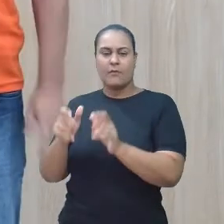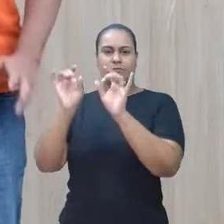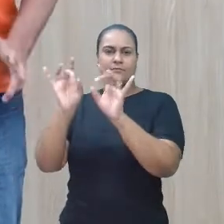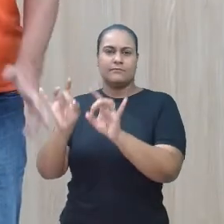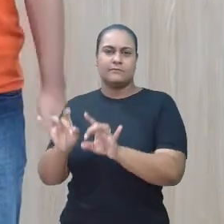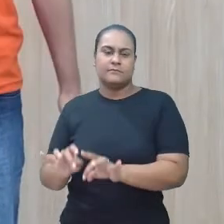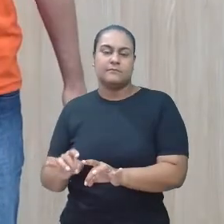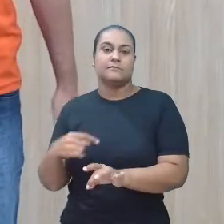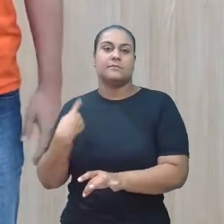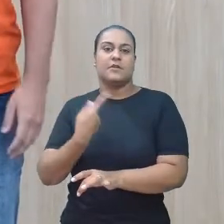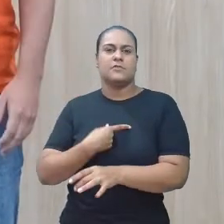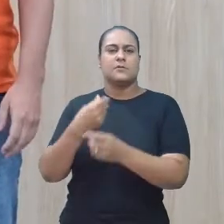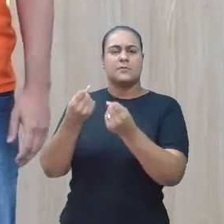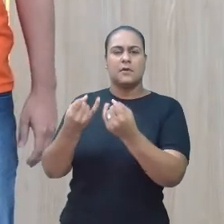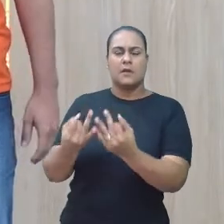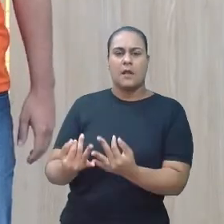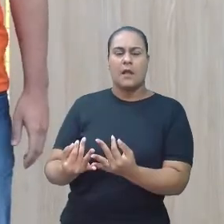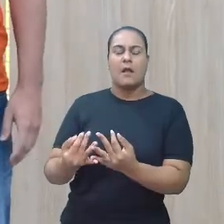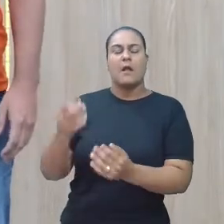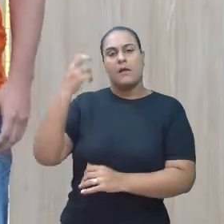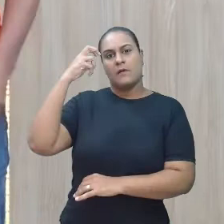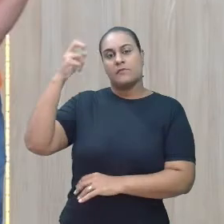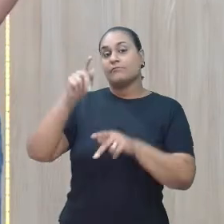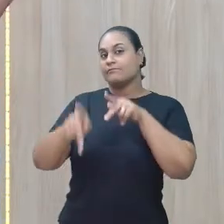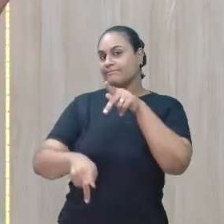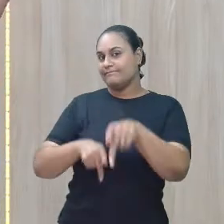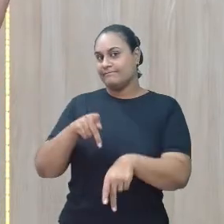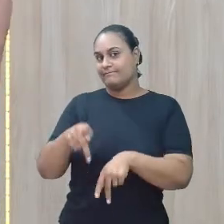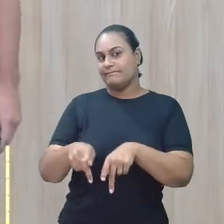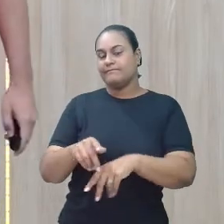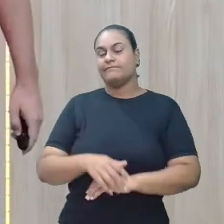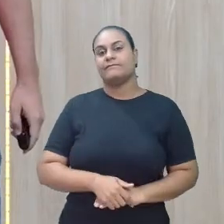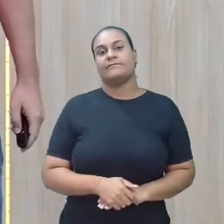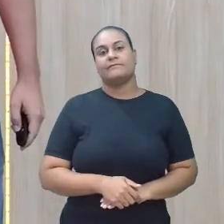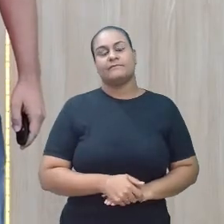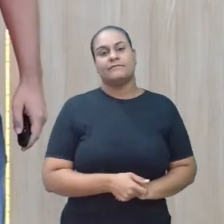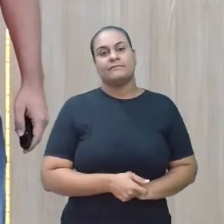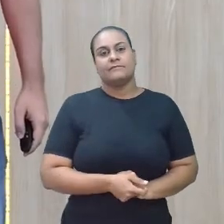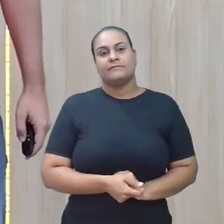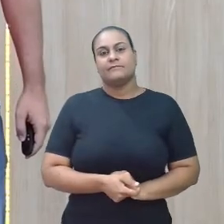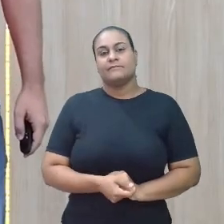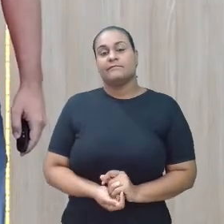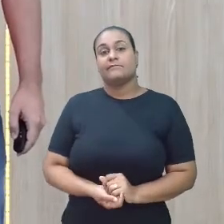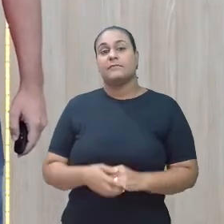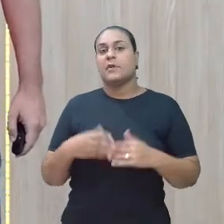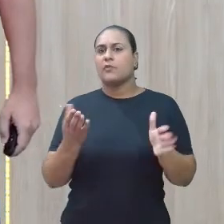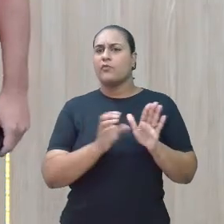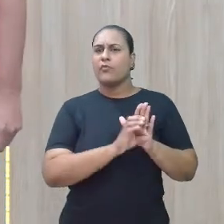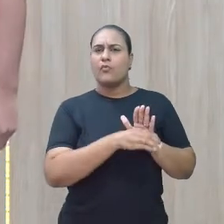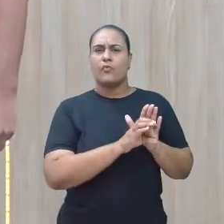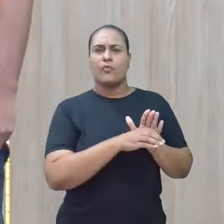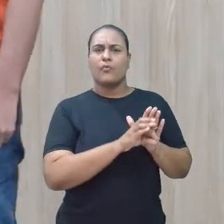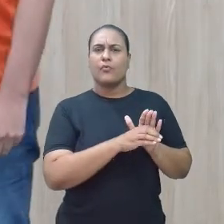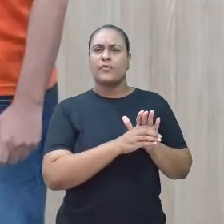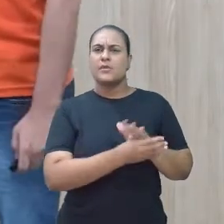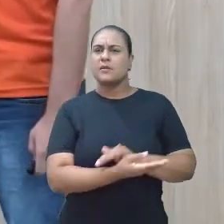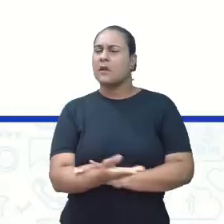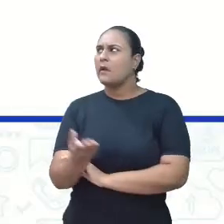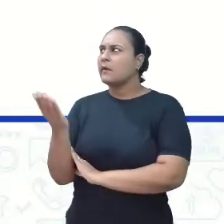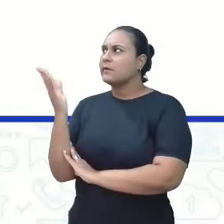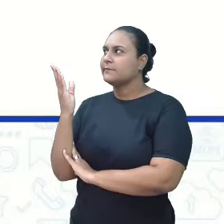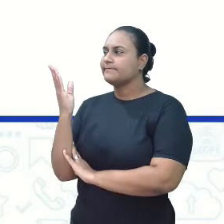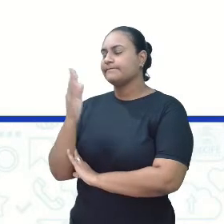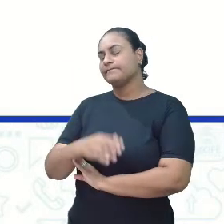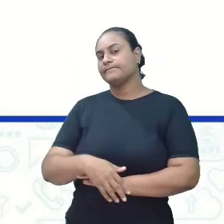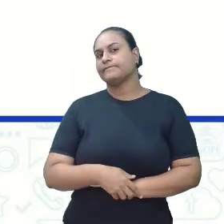especial para a gente poder falar um pouco sobre essa cultura popular também, tá bom? Então, de forma conceitual, vamos tratar aqui de cultura popular.